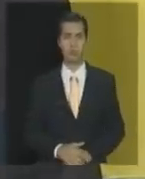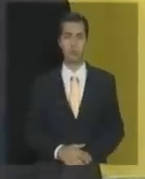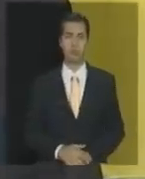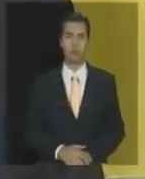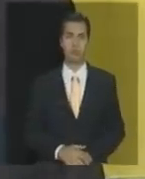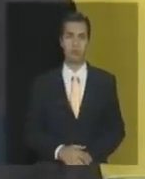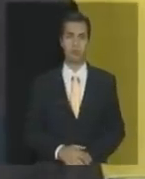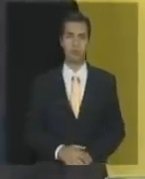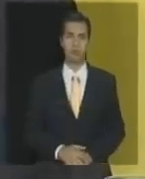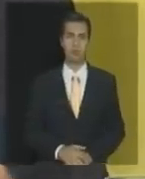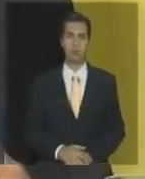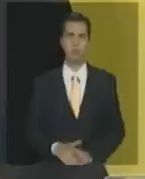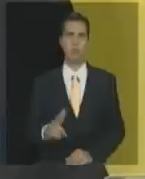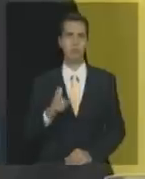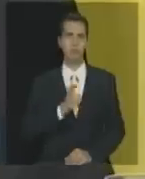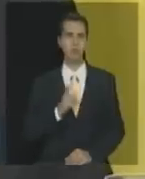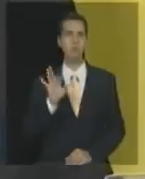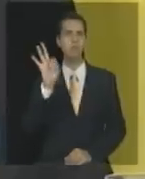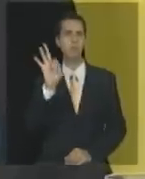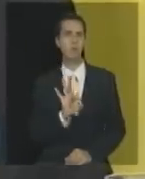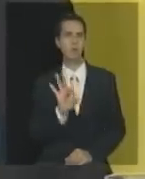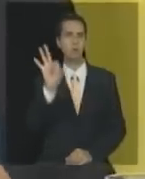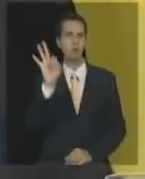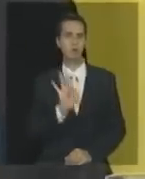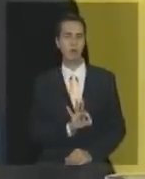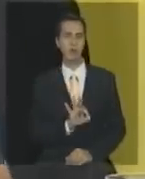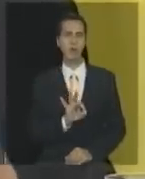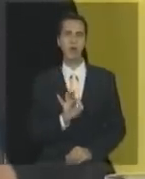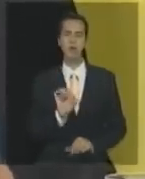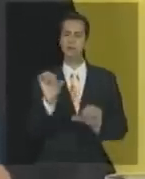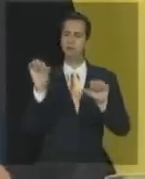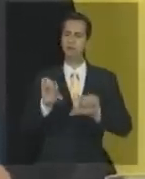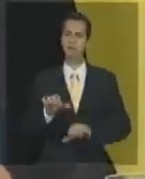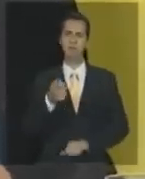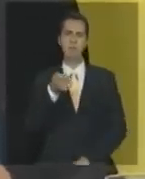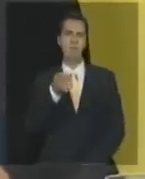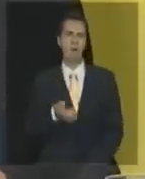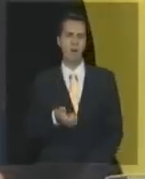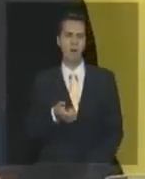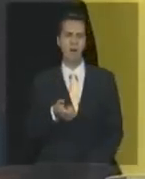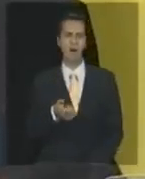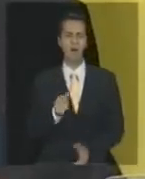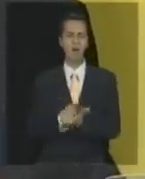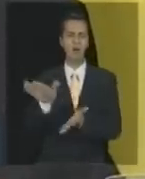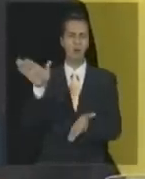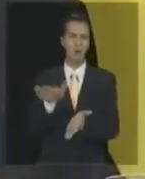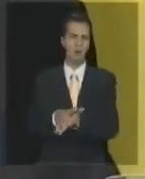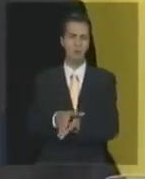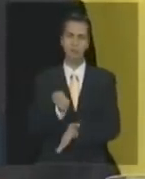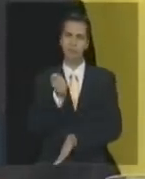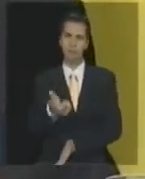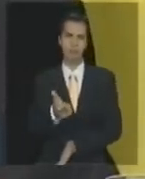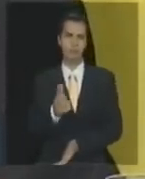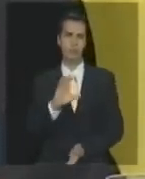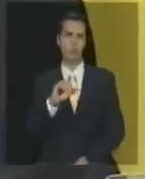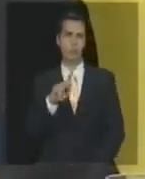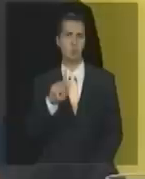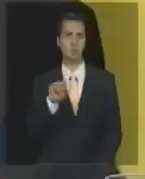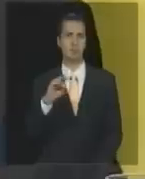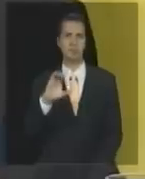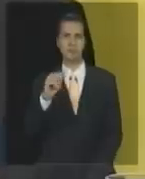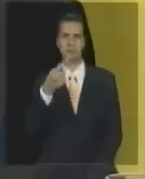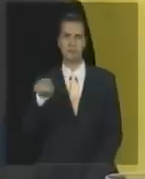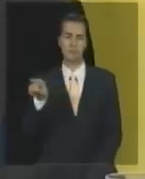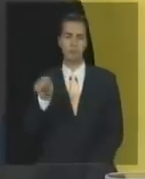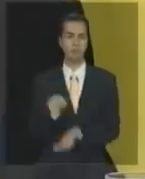um percentual muito precário, insuficiente de punições de corrupção, devido às razões